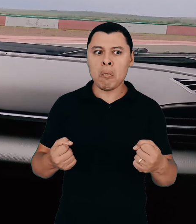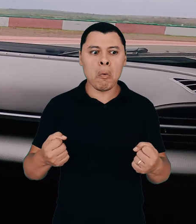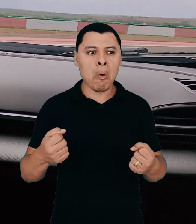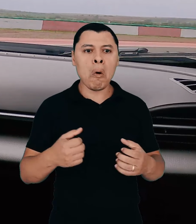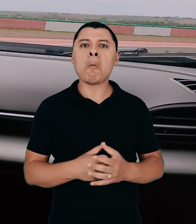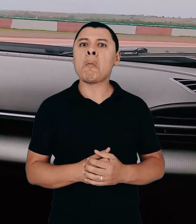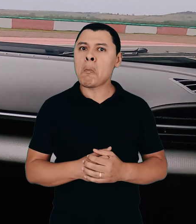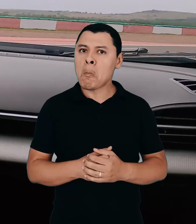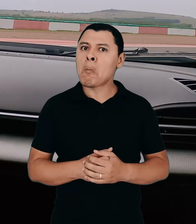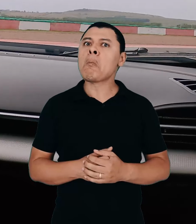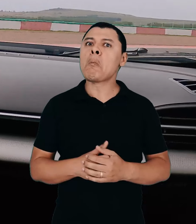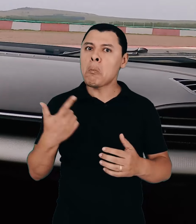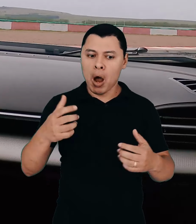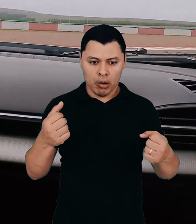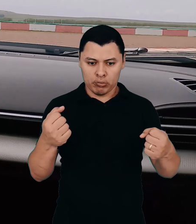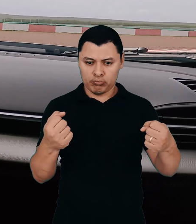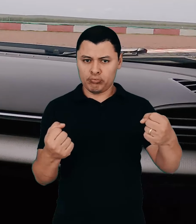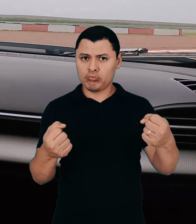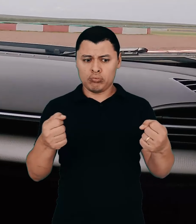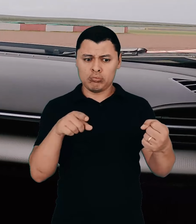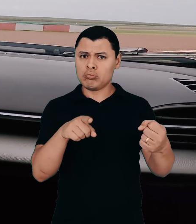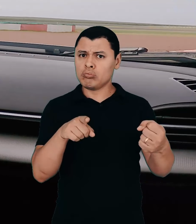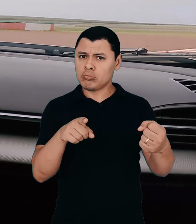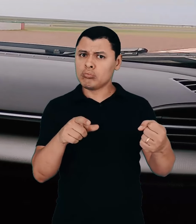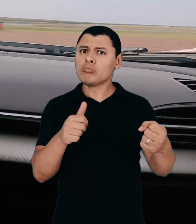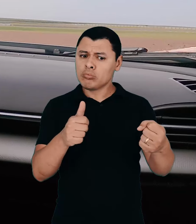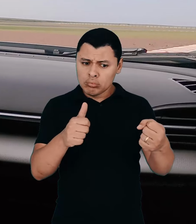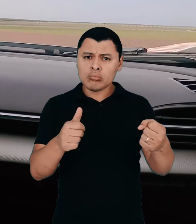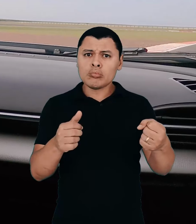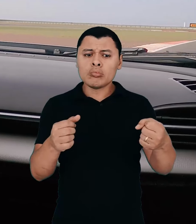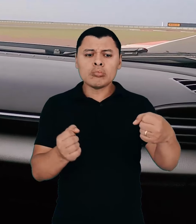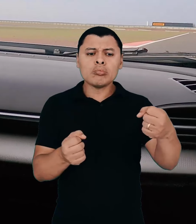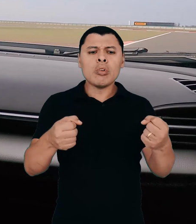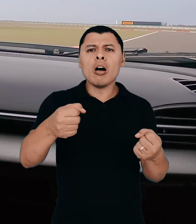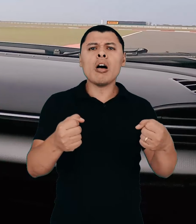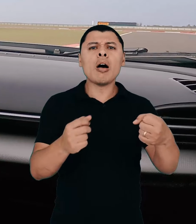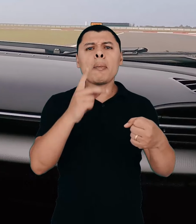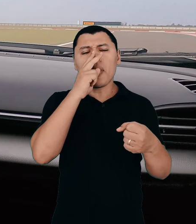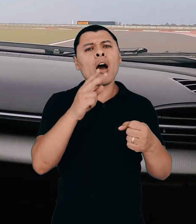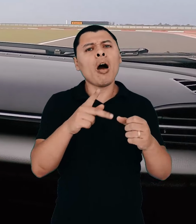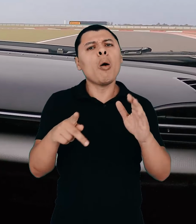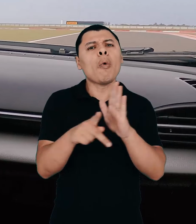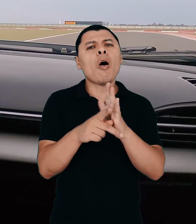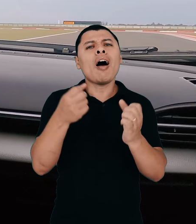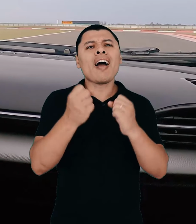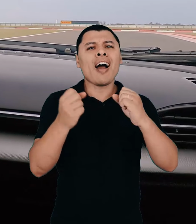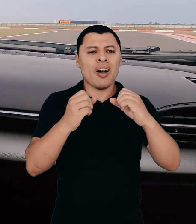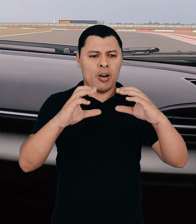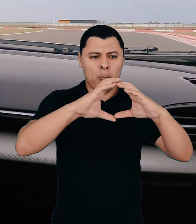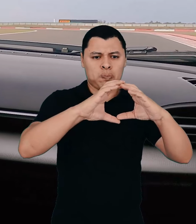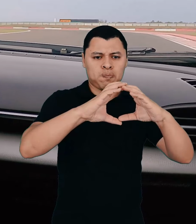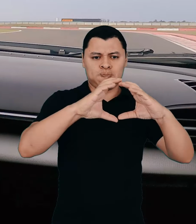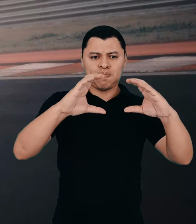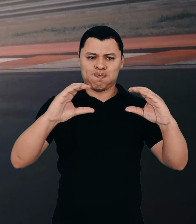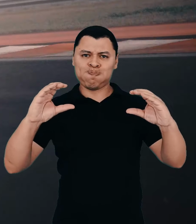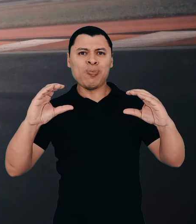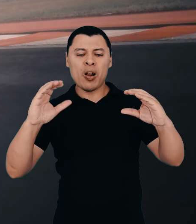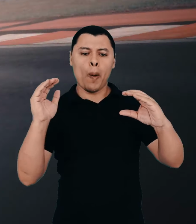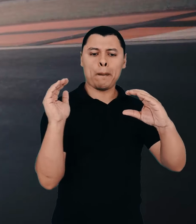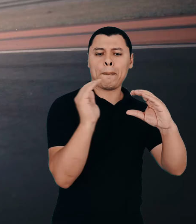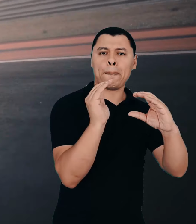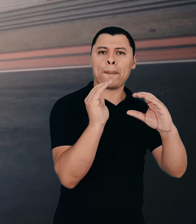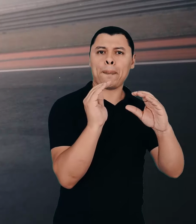Caixa de direção gostei, ela é rápida o suficiente, muito legal. Parece uma caixa de direção de um hatch mesmo, assim, uma coisa mais, não é tão SUV, o que eu